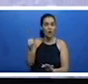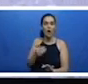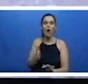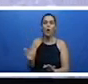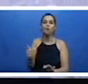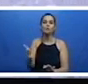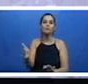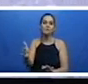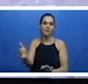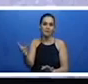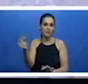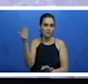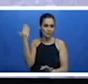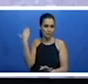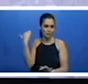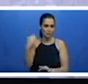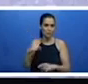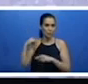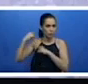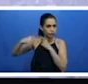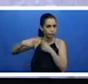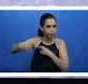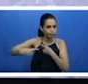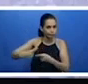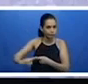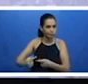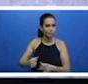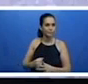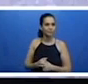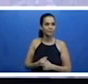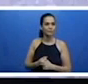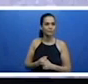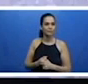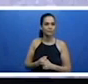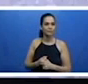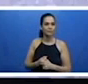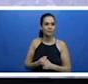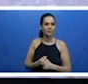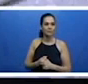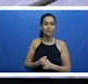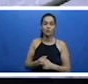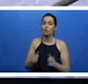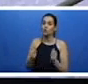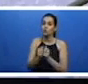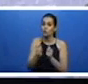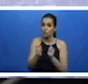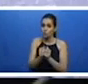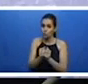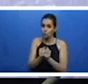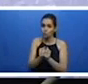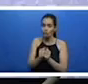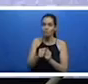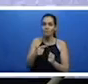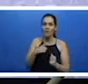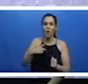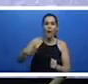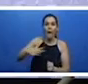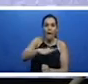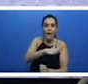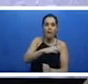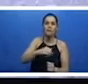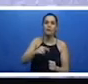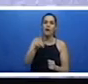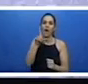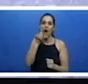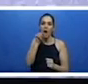vertebrado aquático. Aqui, posteriormente aos anfíbios, como eu citei, surgiram os répteis, as aves e os